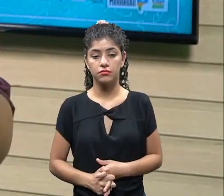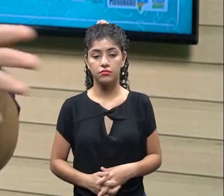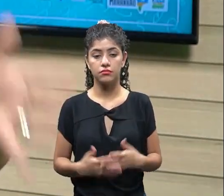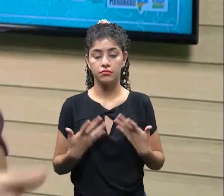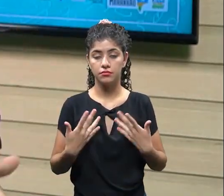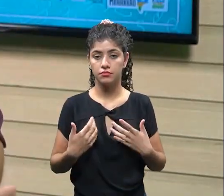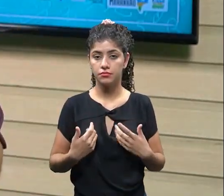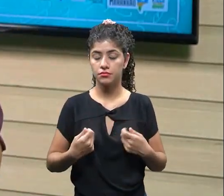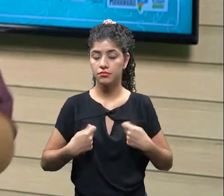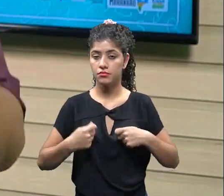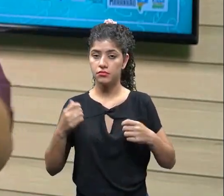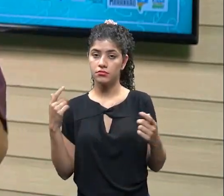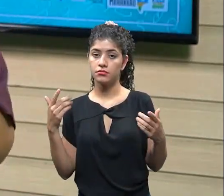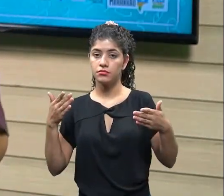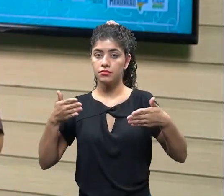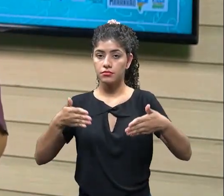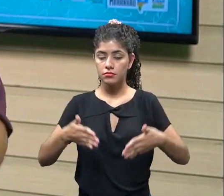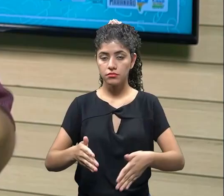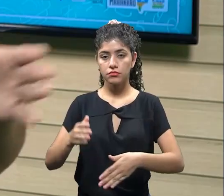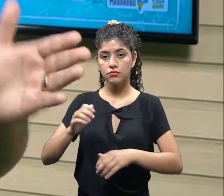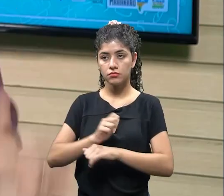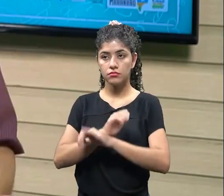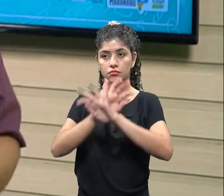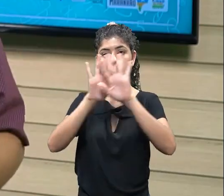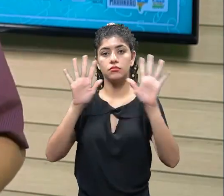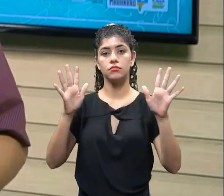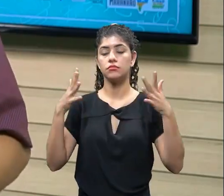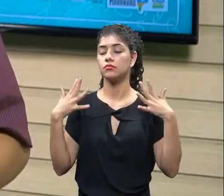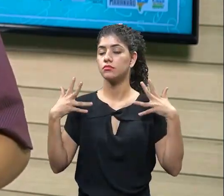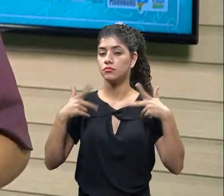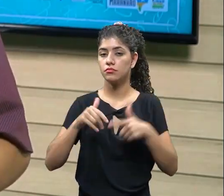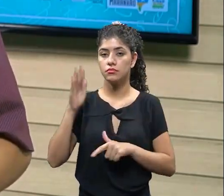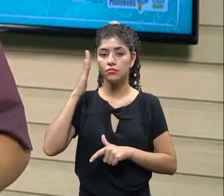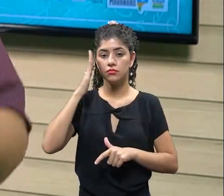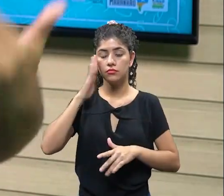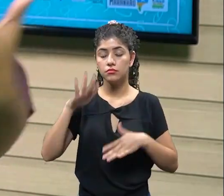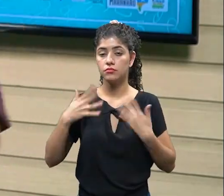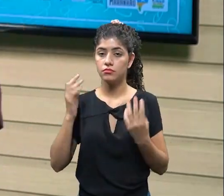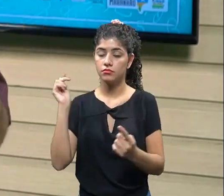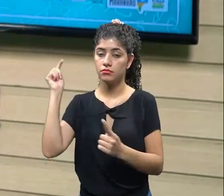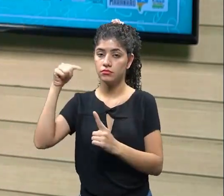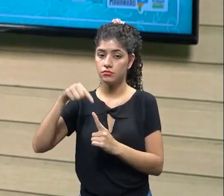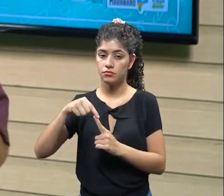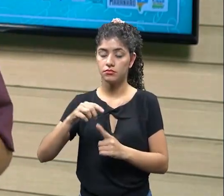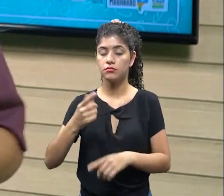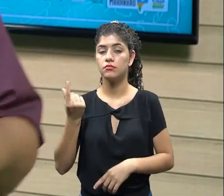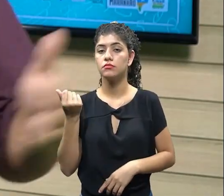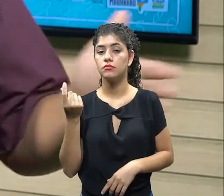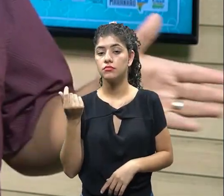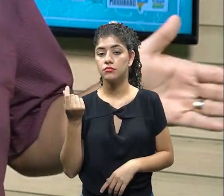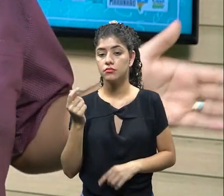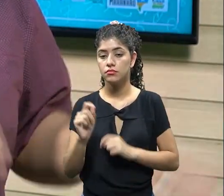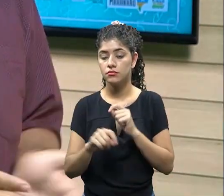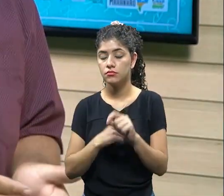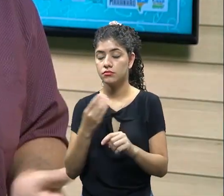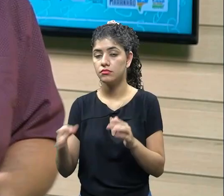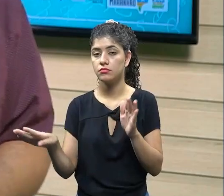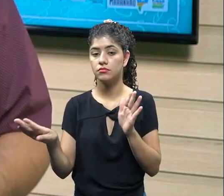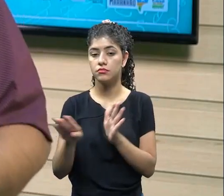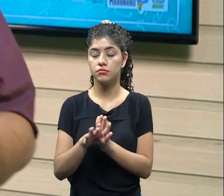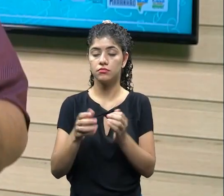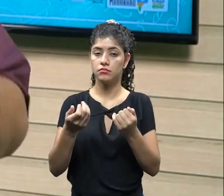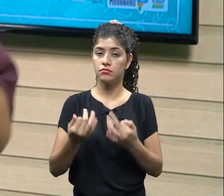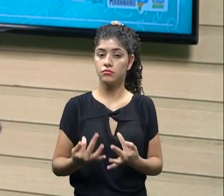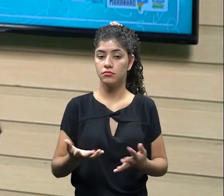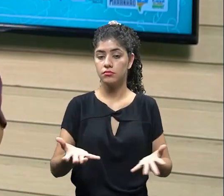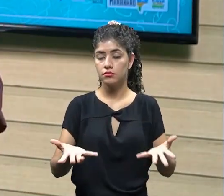ser uma coisa bem objetiva e bem clara, para que todo mundo entenda qual é o objetivo. Voltando para uma questão financeira, então se eu chego e falo